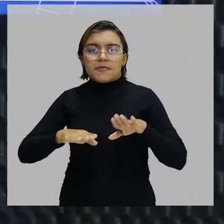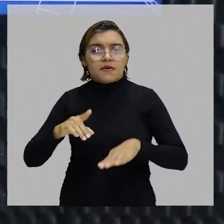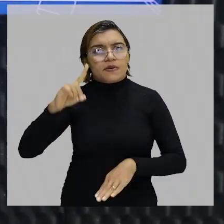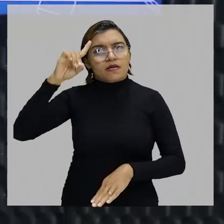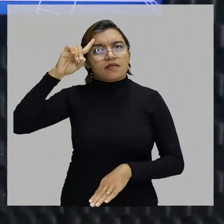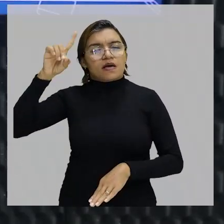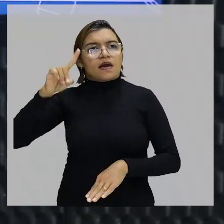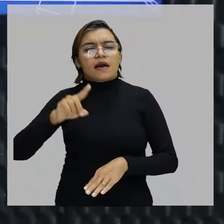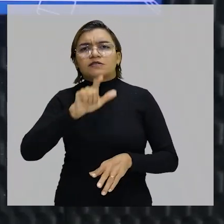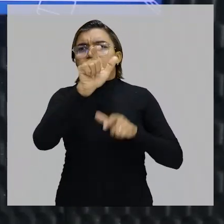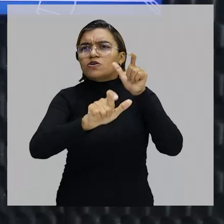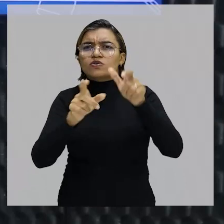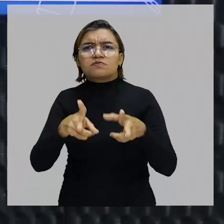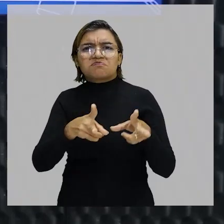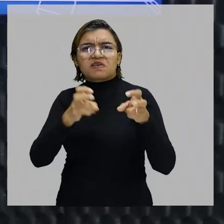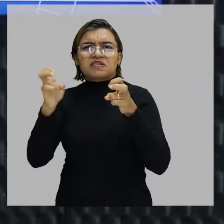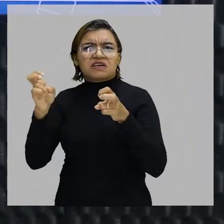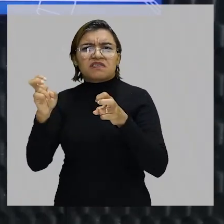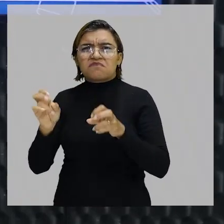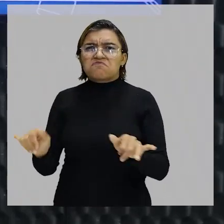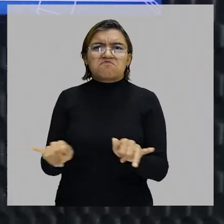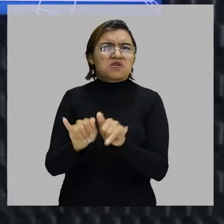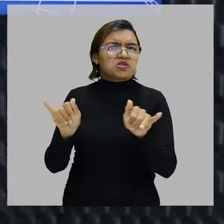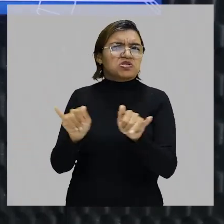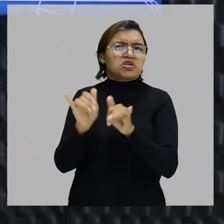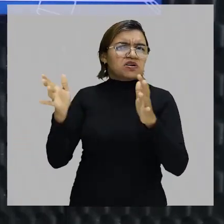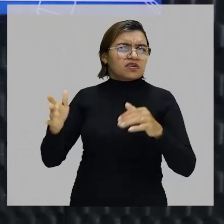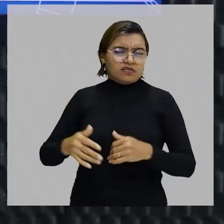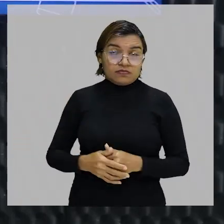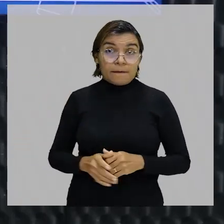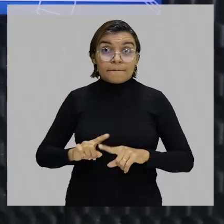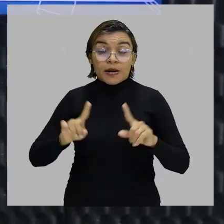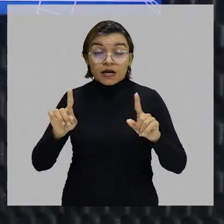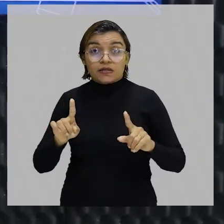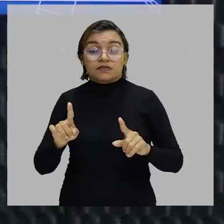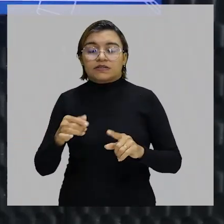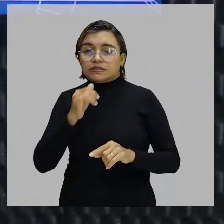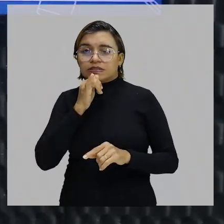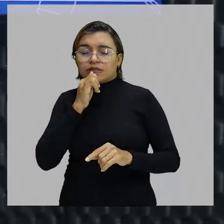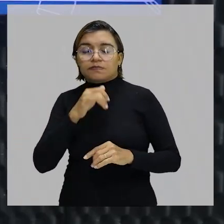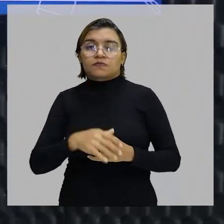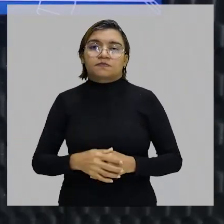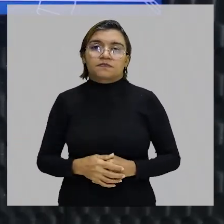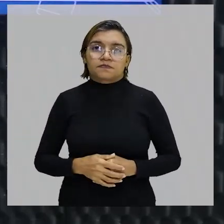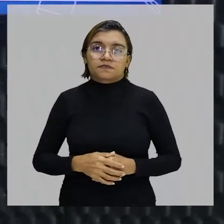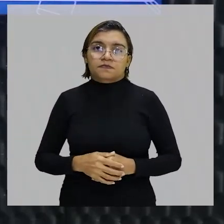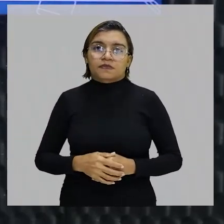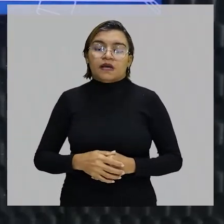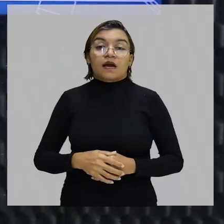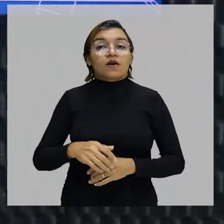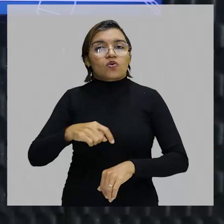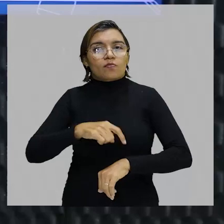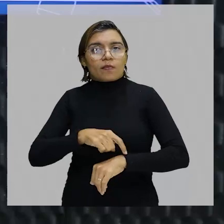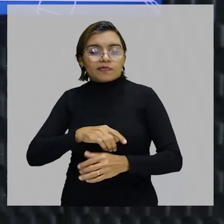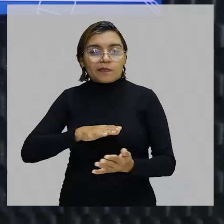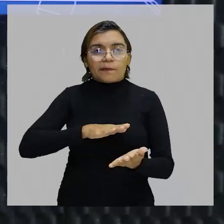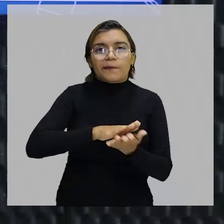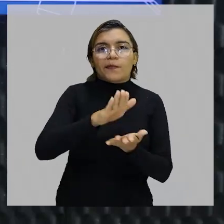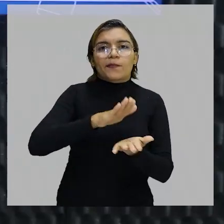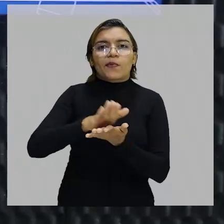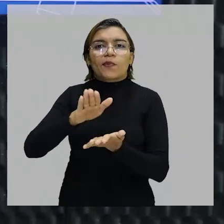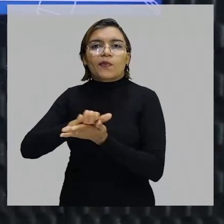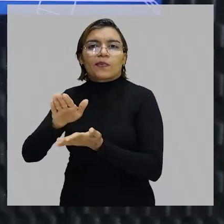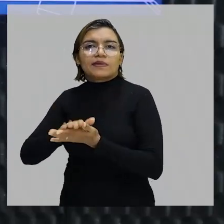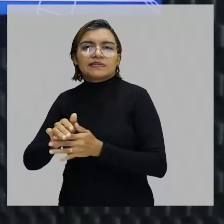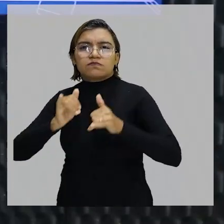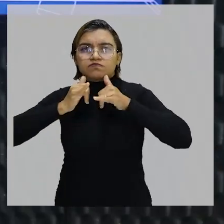pessoas pareça absurda, mesmo que essa ideia não faça sentido inicialmente. Mas, por exemplo, eu vou falar da publicidade, que é uma coisa que move